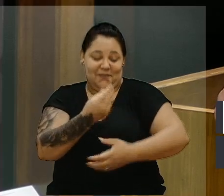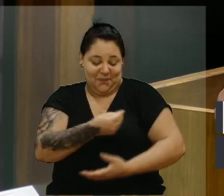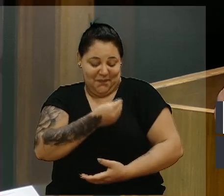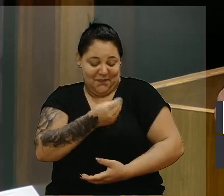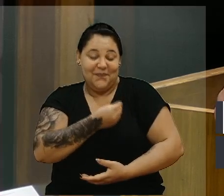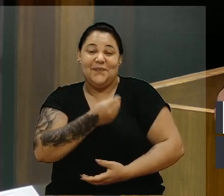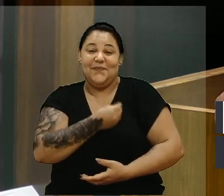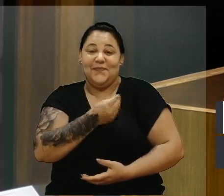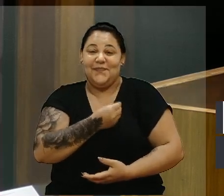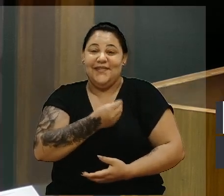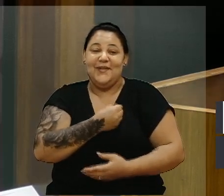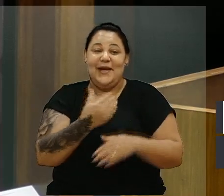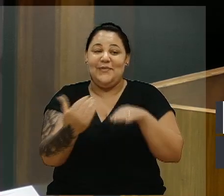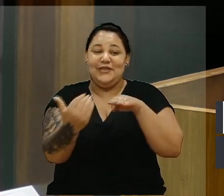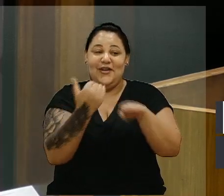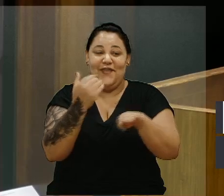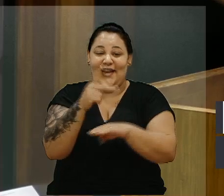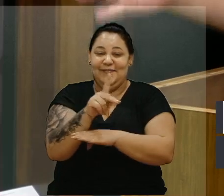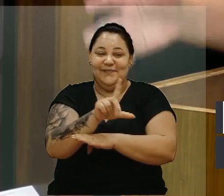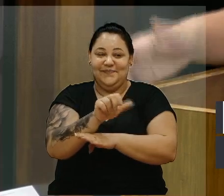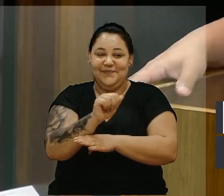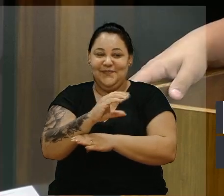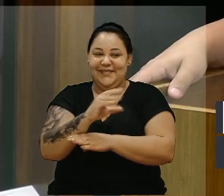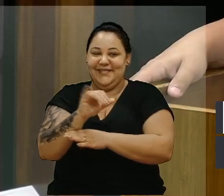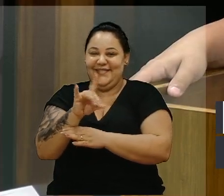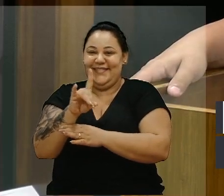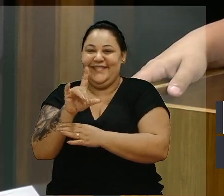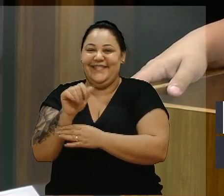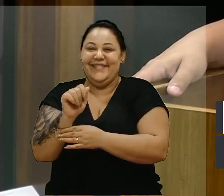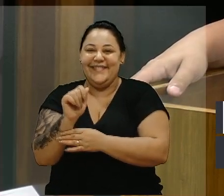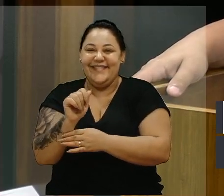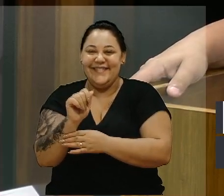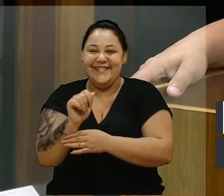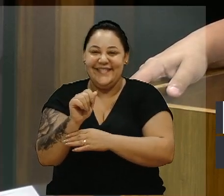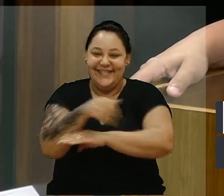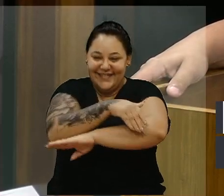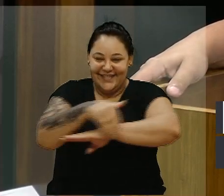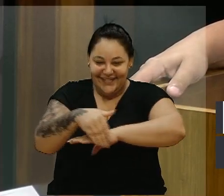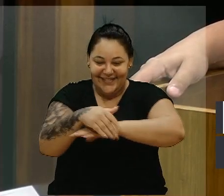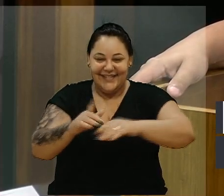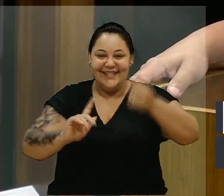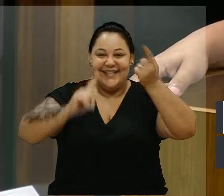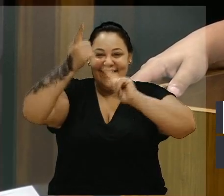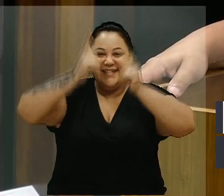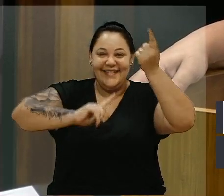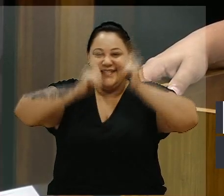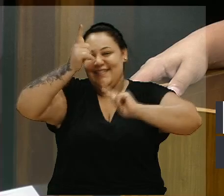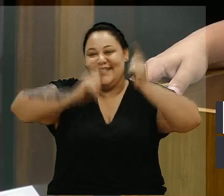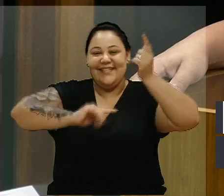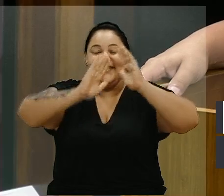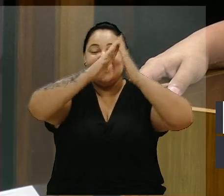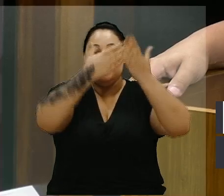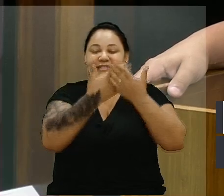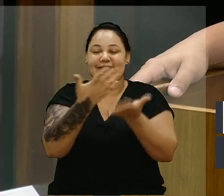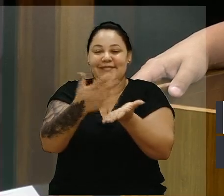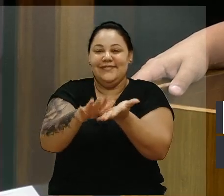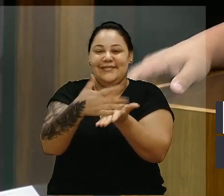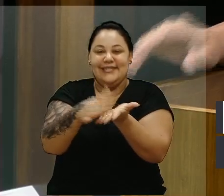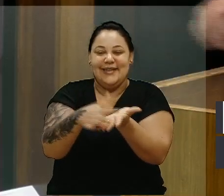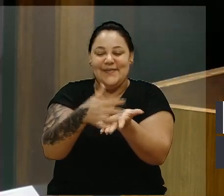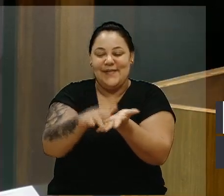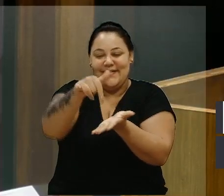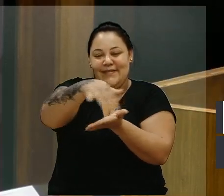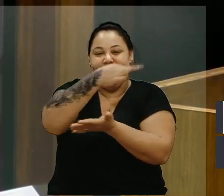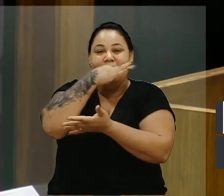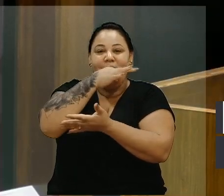na Plácido de Castro a beleza da retomada do carnaval das escolas de samba de Caxias do Sul.